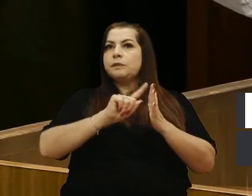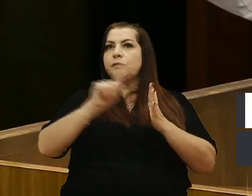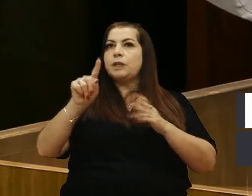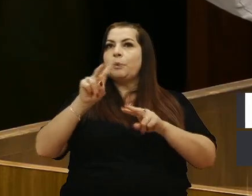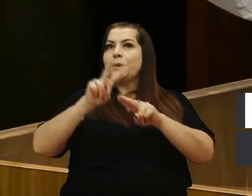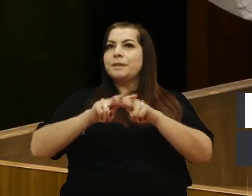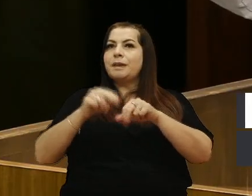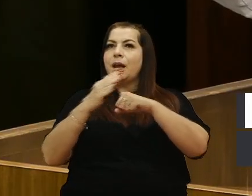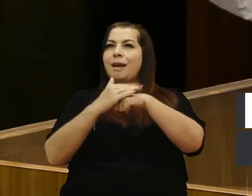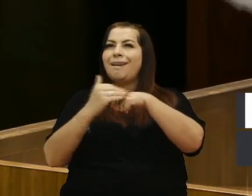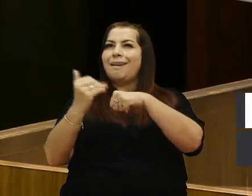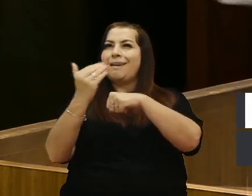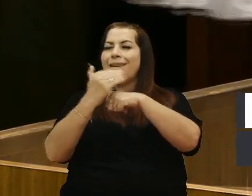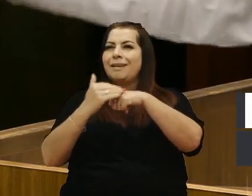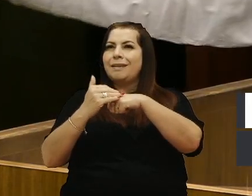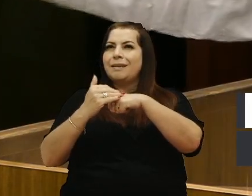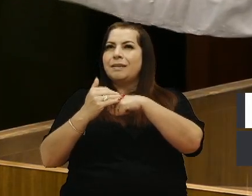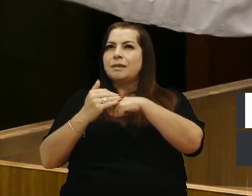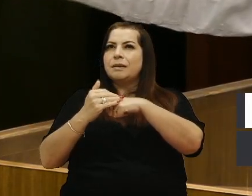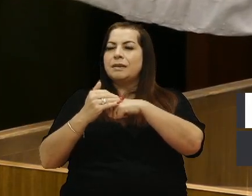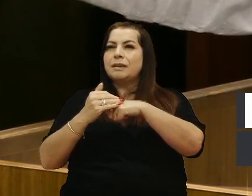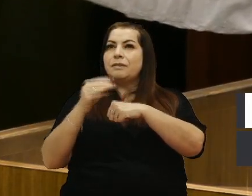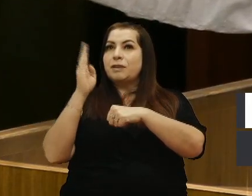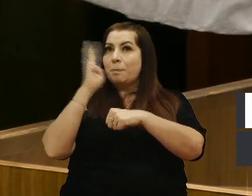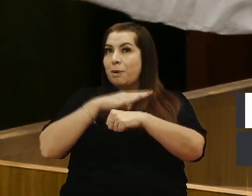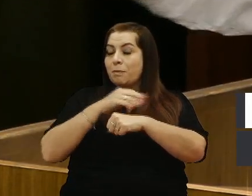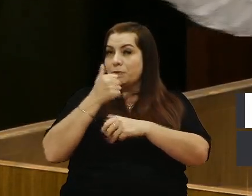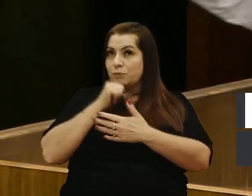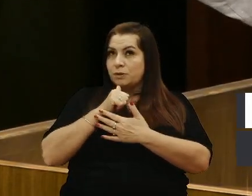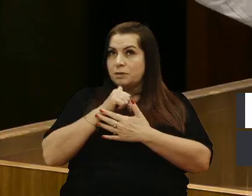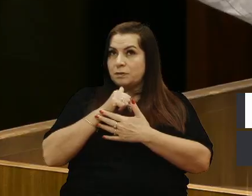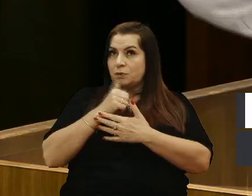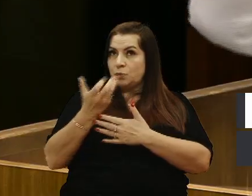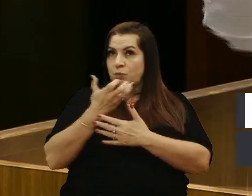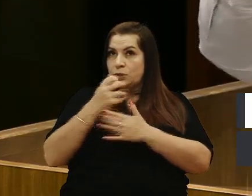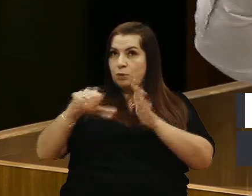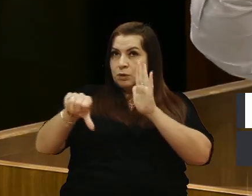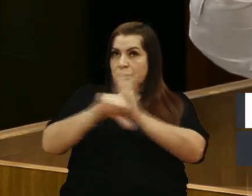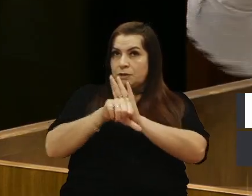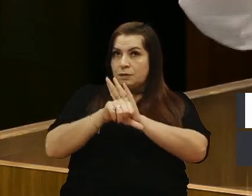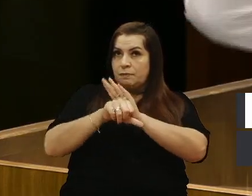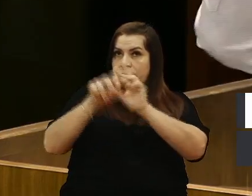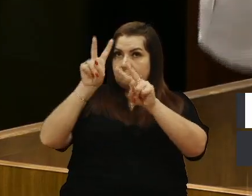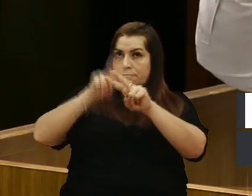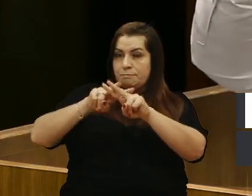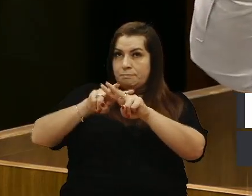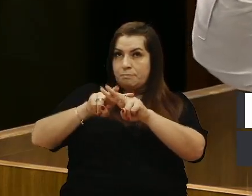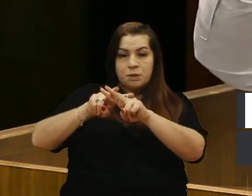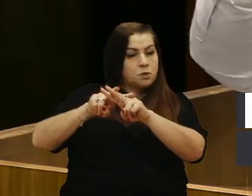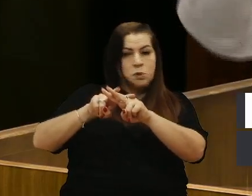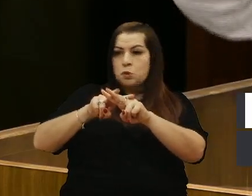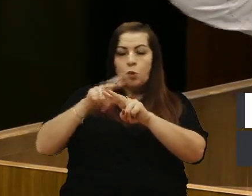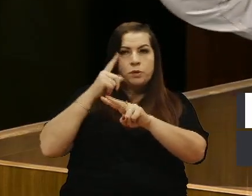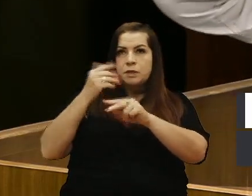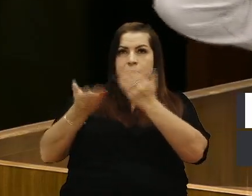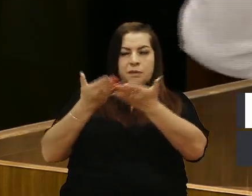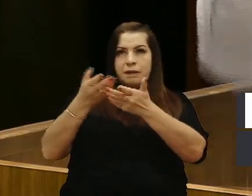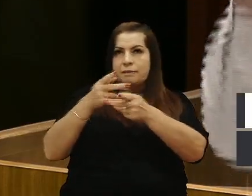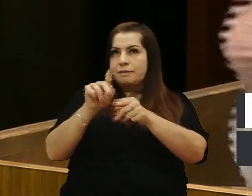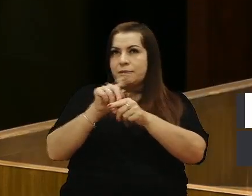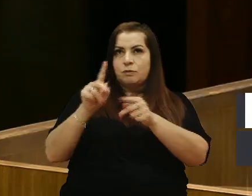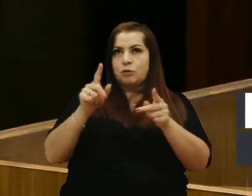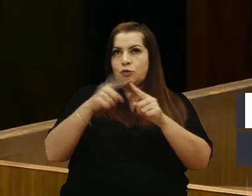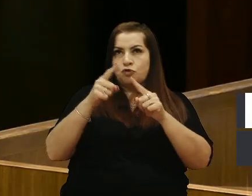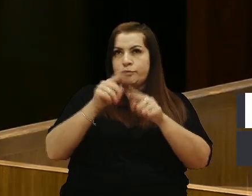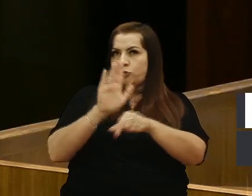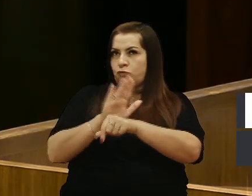presídio passar a mão na cabeça daqueles que maltrataram as mulheres, eu quero que criminoso fique trancado e que não receba ninguém. E que não tenha nenhum tipo